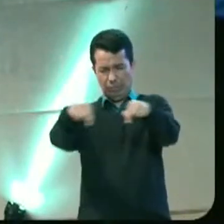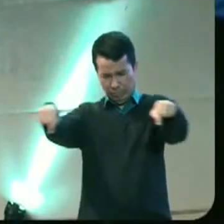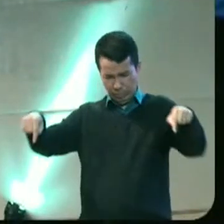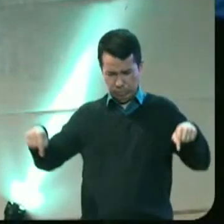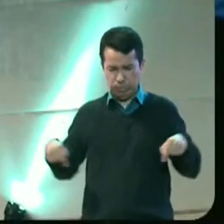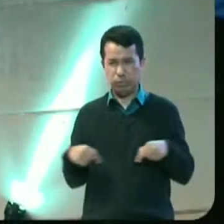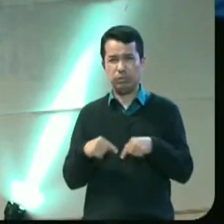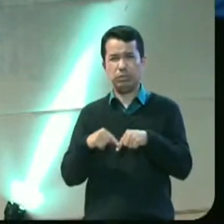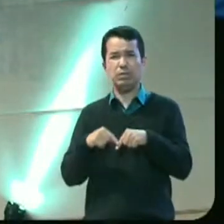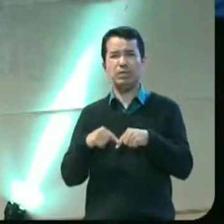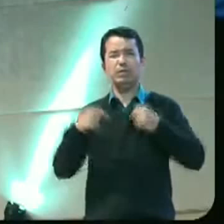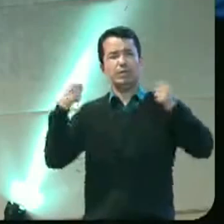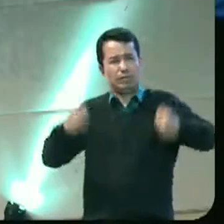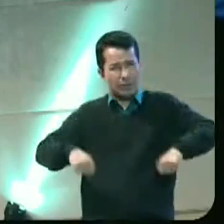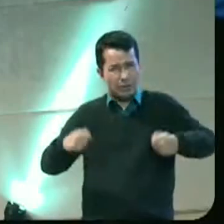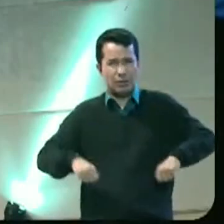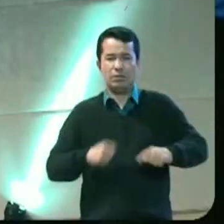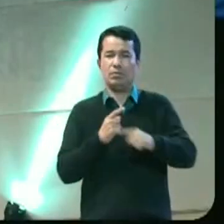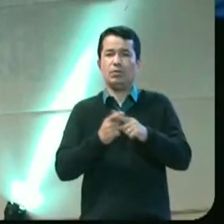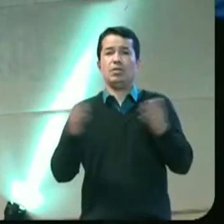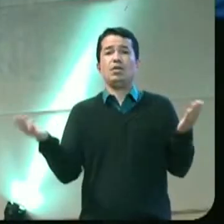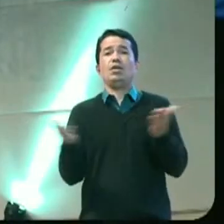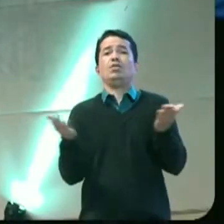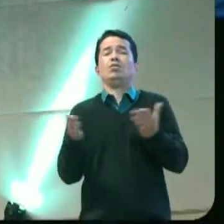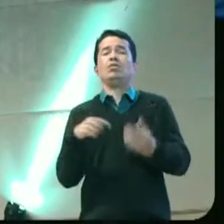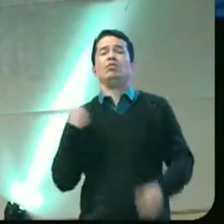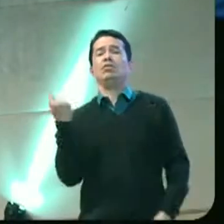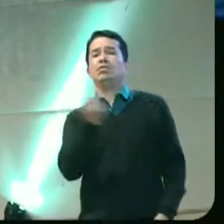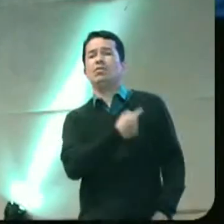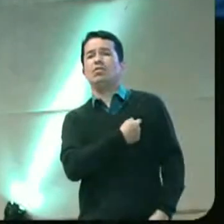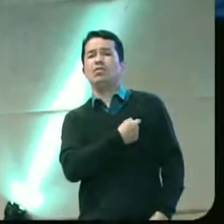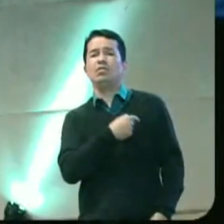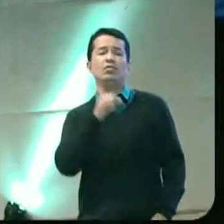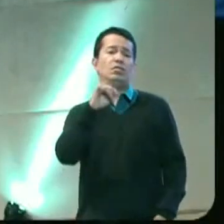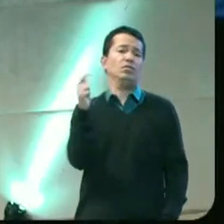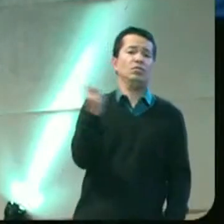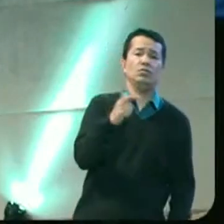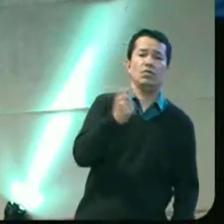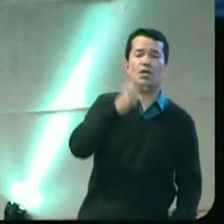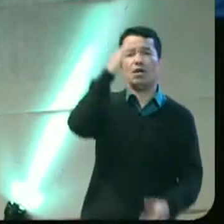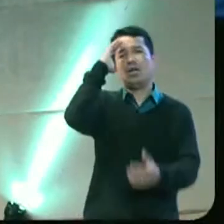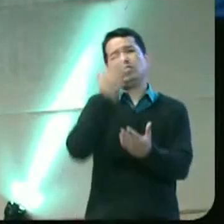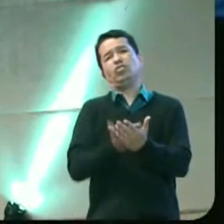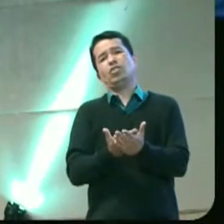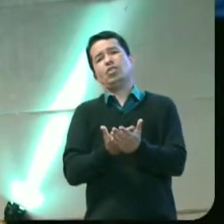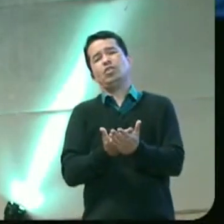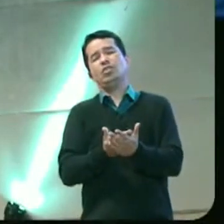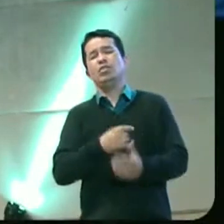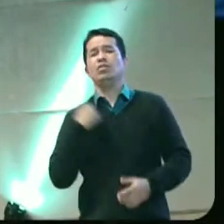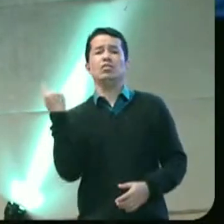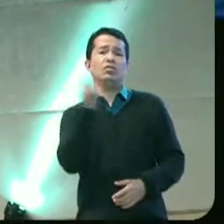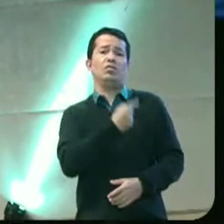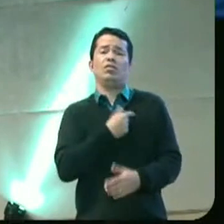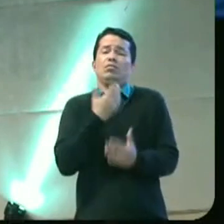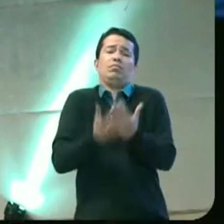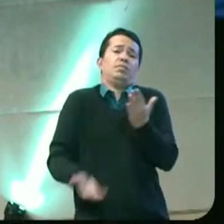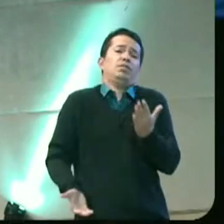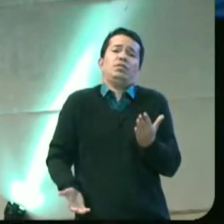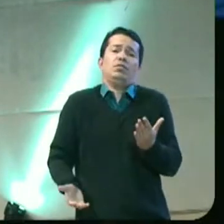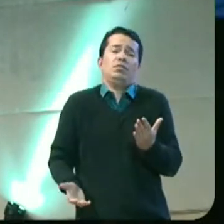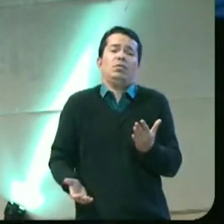sozinho, porque nós não temos nada se não acreditarmos. Crer é tudo que nós temos, é tudo que nós